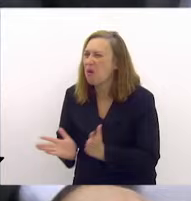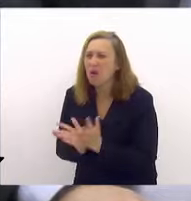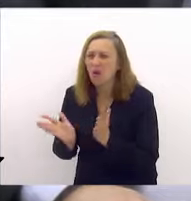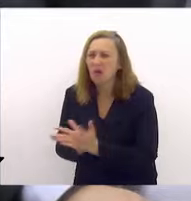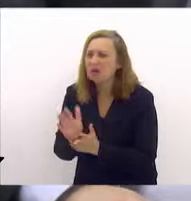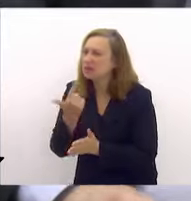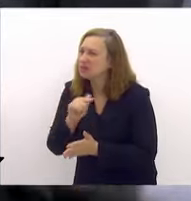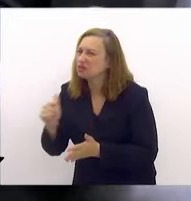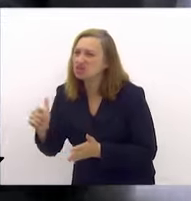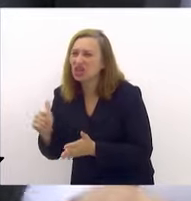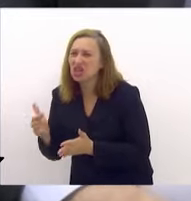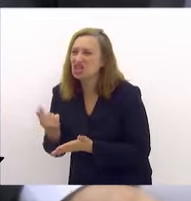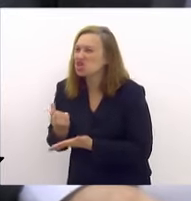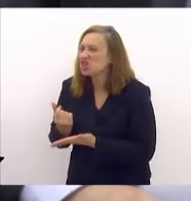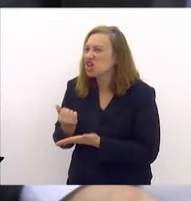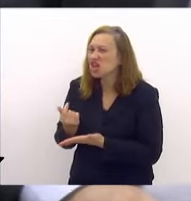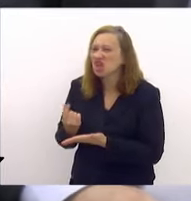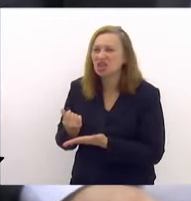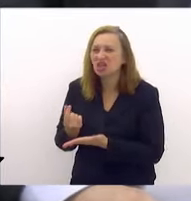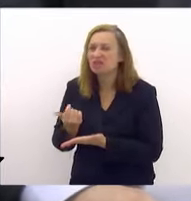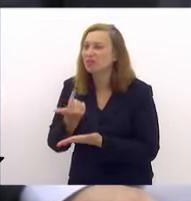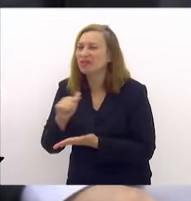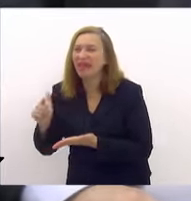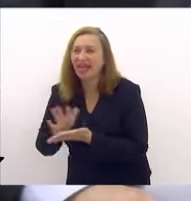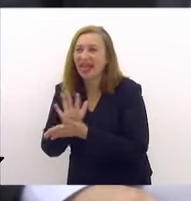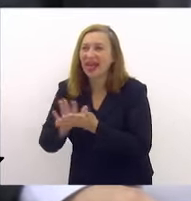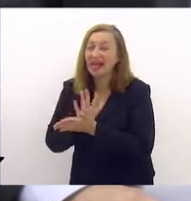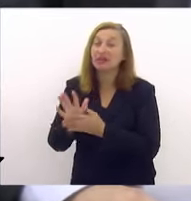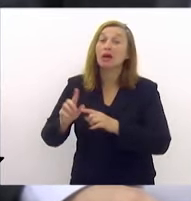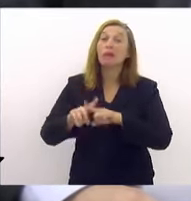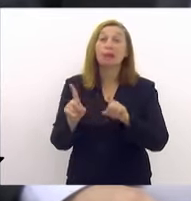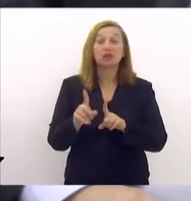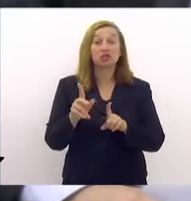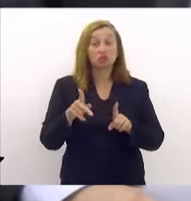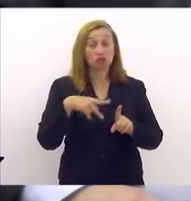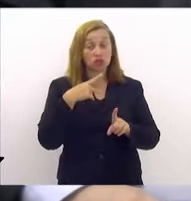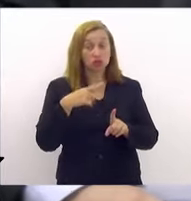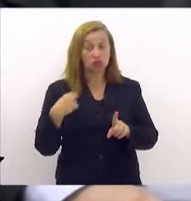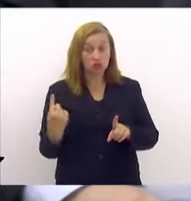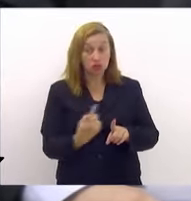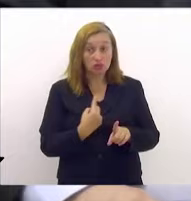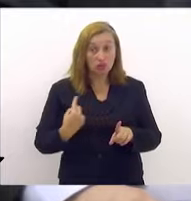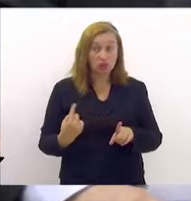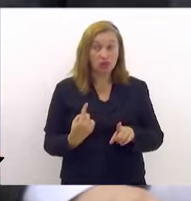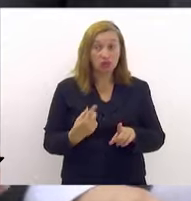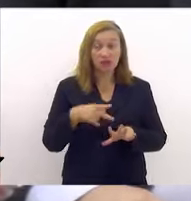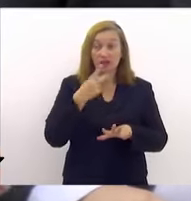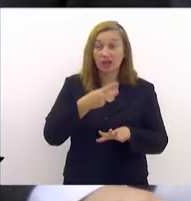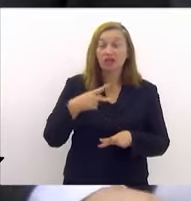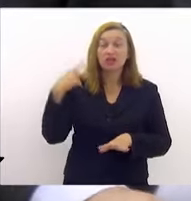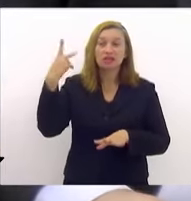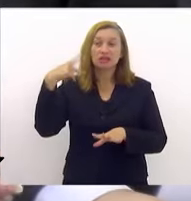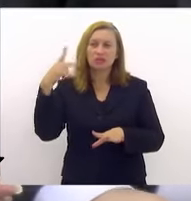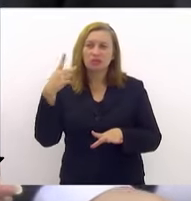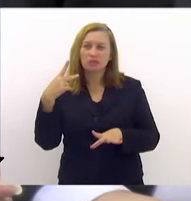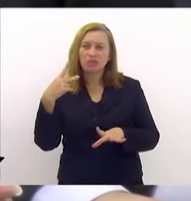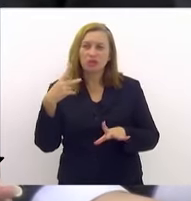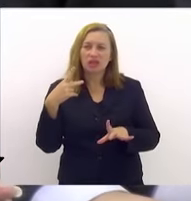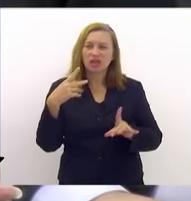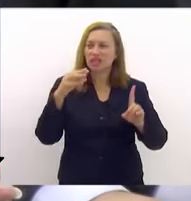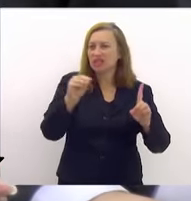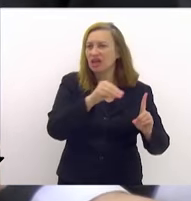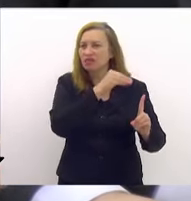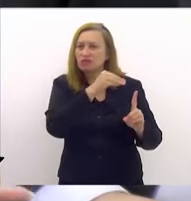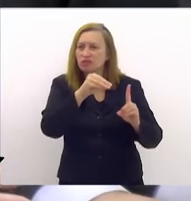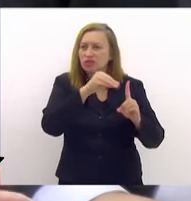não tem condições financeiras. E nós tratamos, dentro da política de assistência, a questão da vulnerabilidade, muitas das